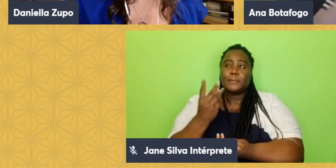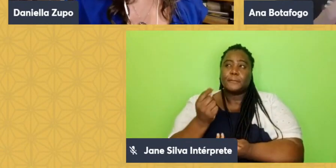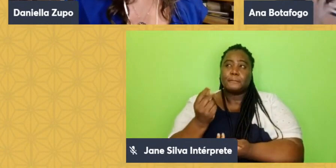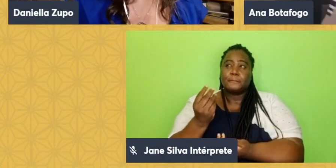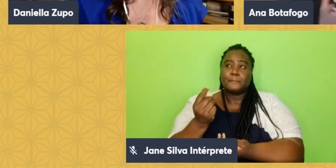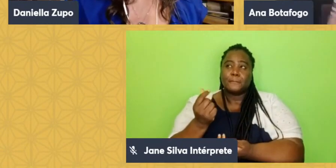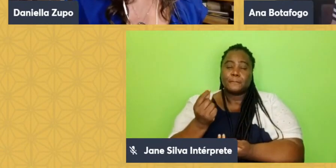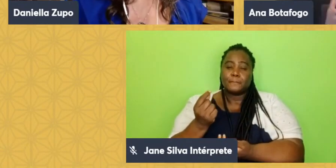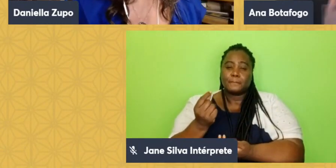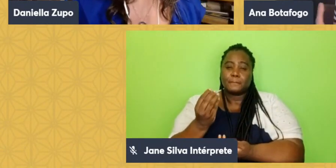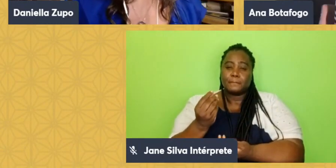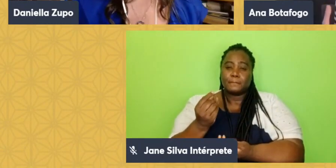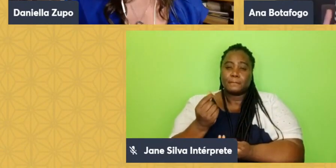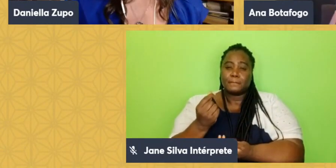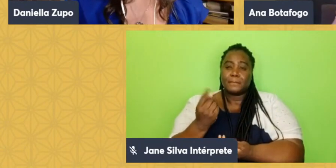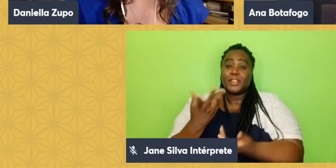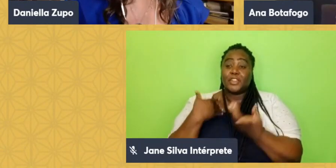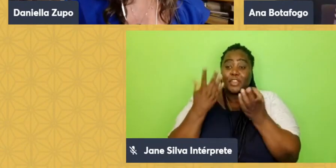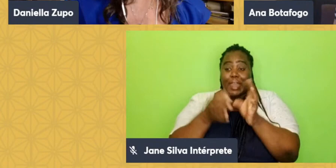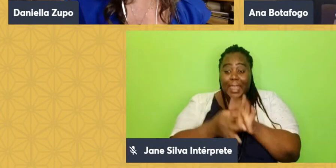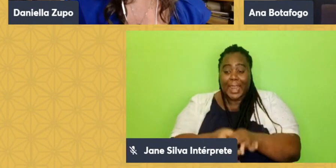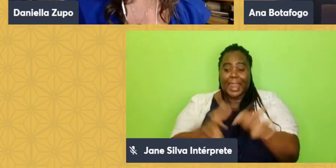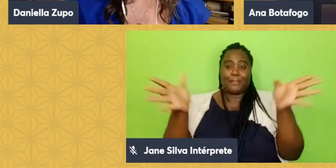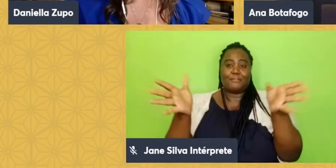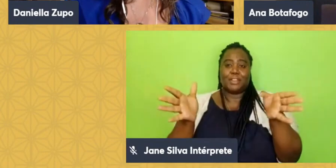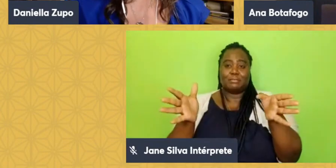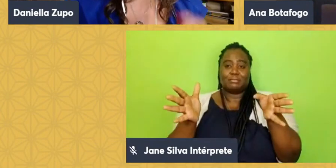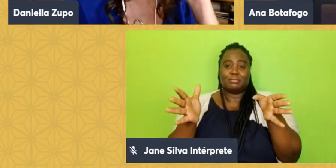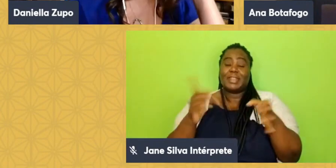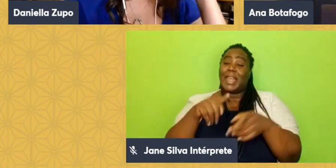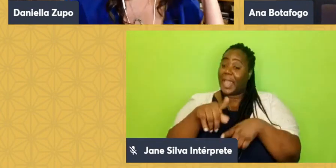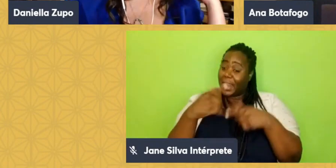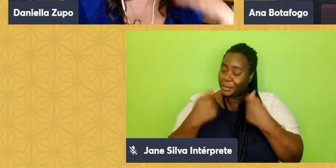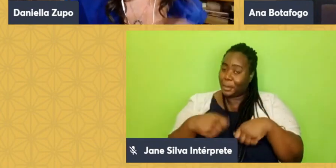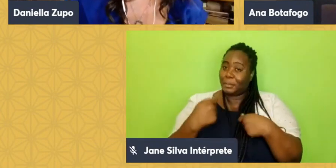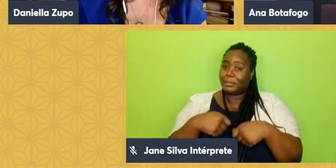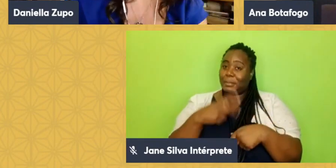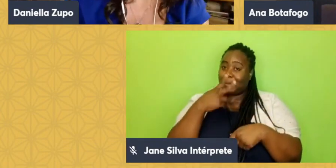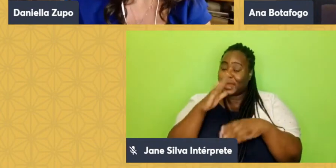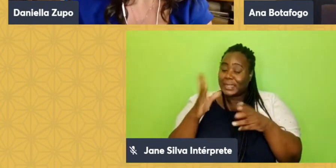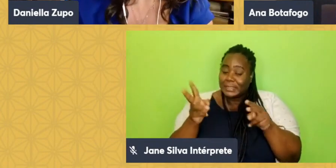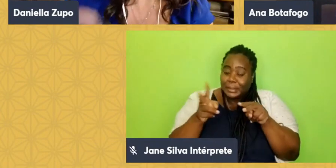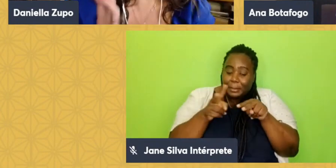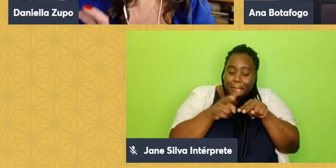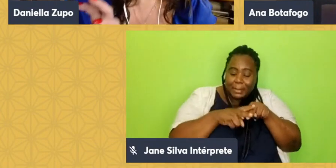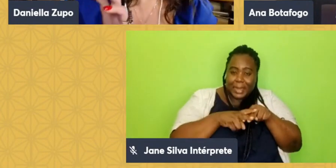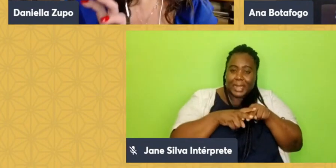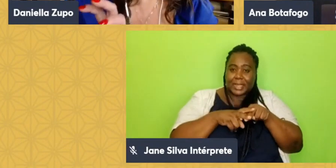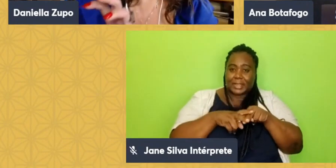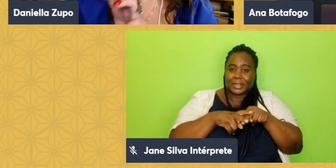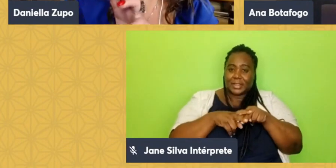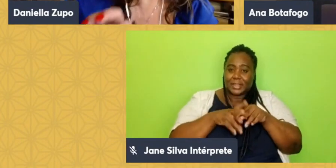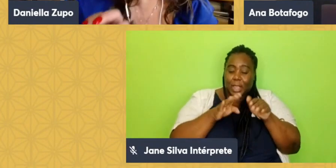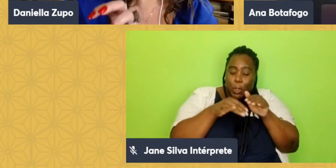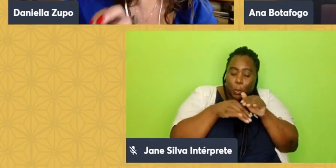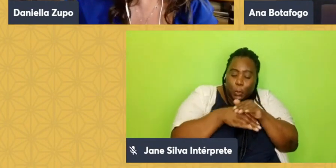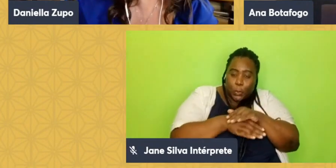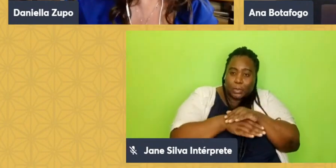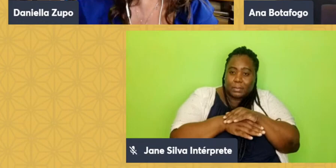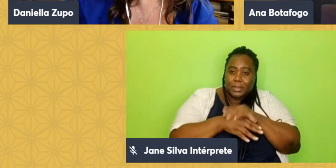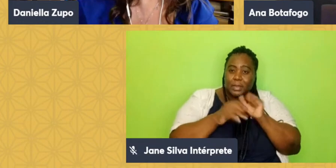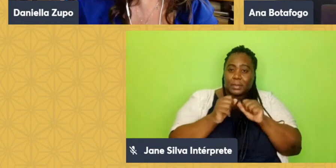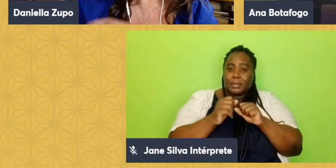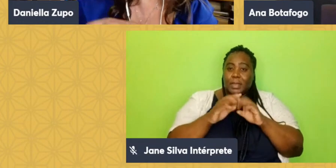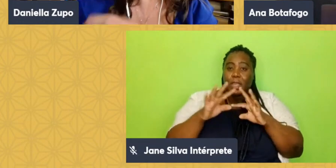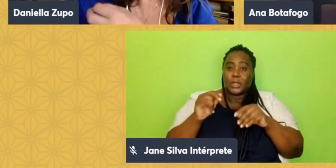fala de despontando a idade elas ainda estão um pouquinho é porque todo gesto possa